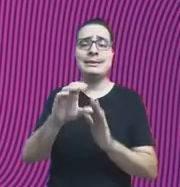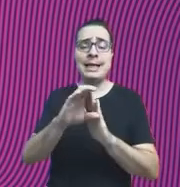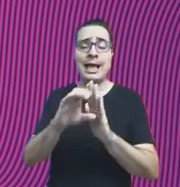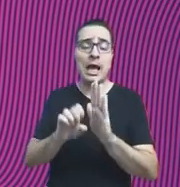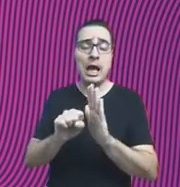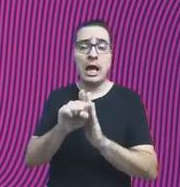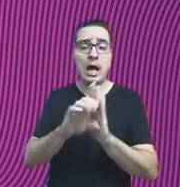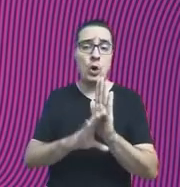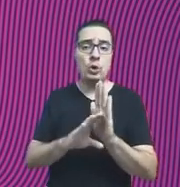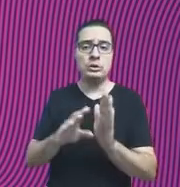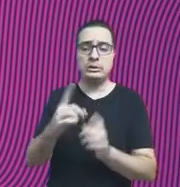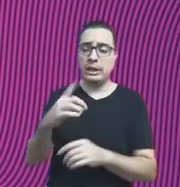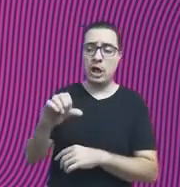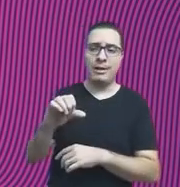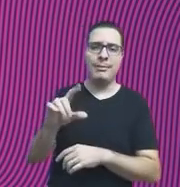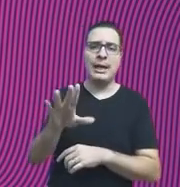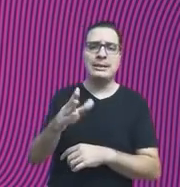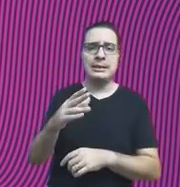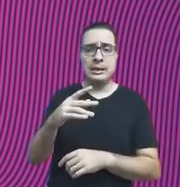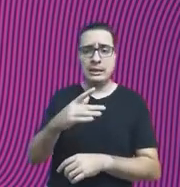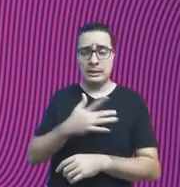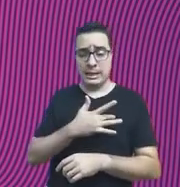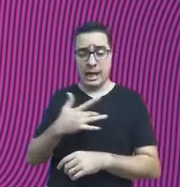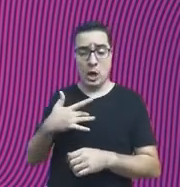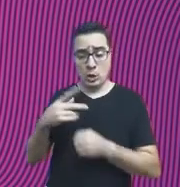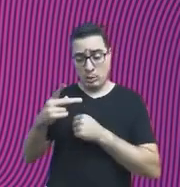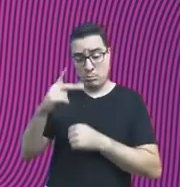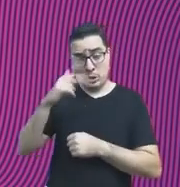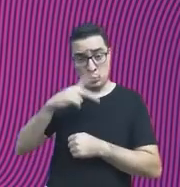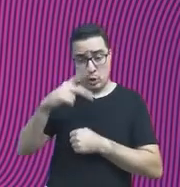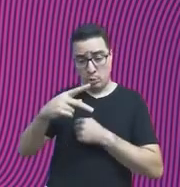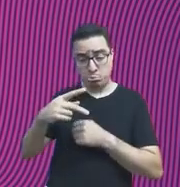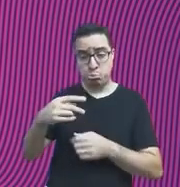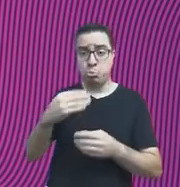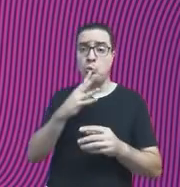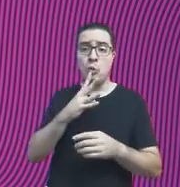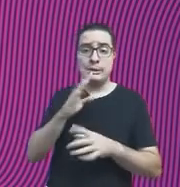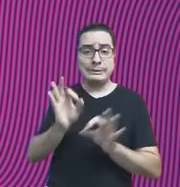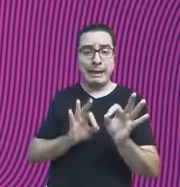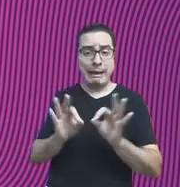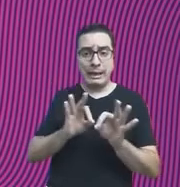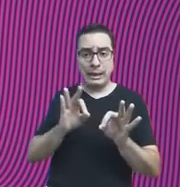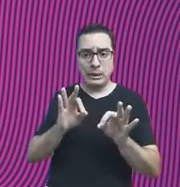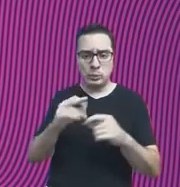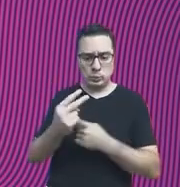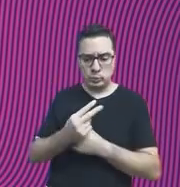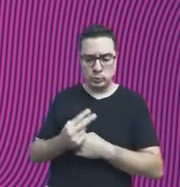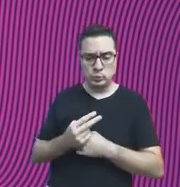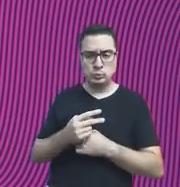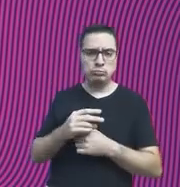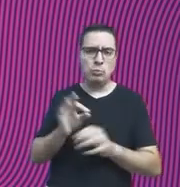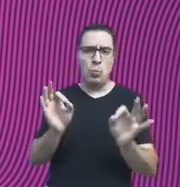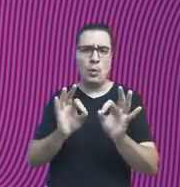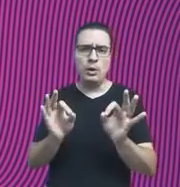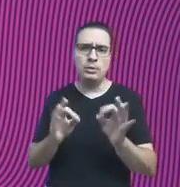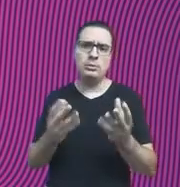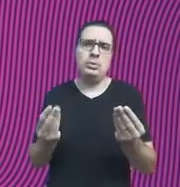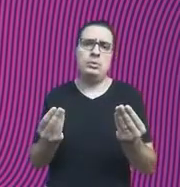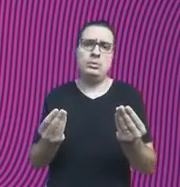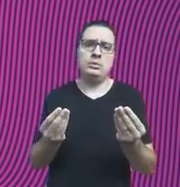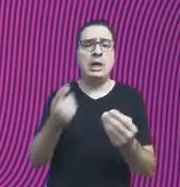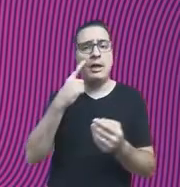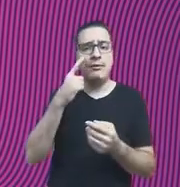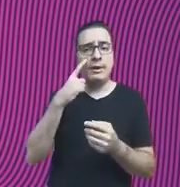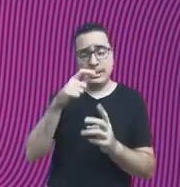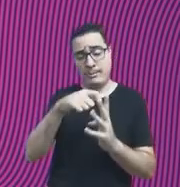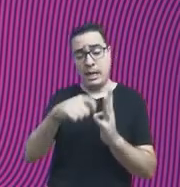básico sobre o seu aparelho reprodutor. Isso não tem nenhum nexo. Quer dizer, e basta você ver o que acontece nesses 20 meses pandêmicos. Uma